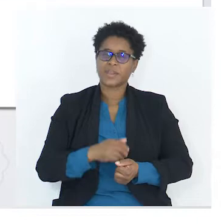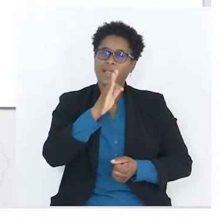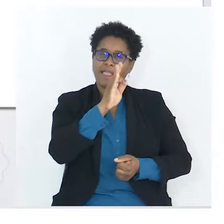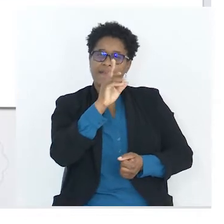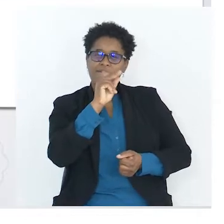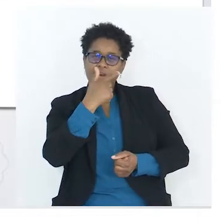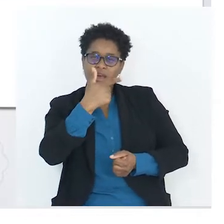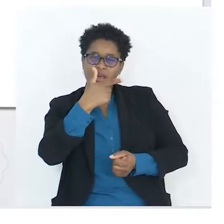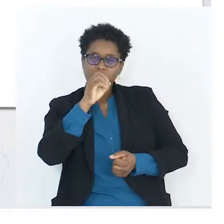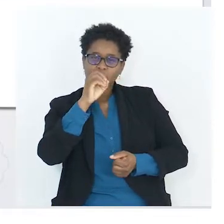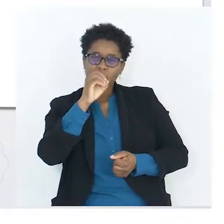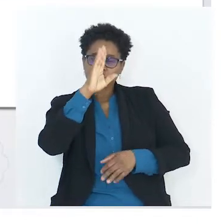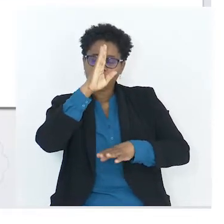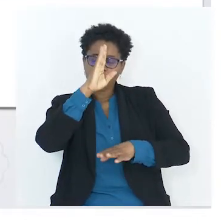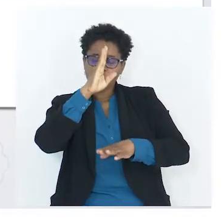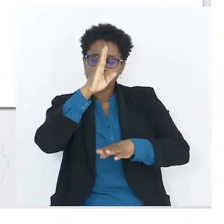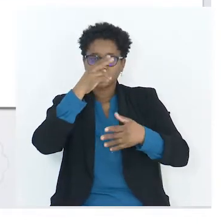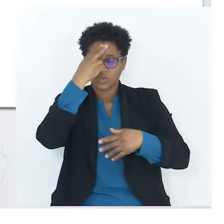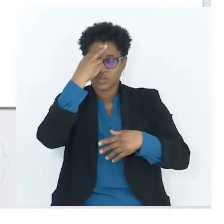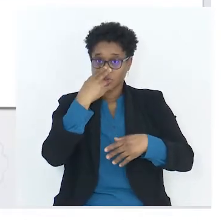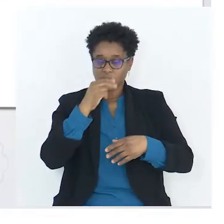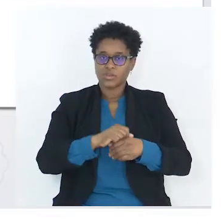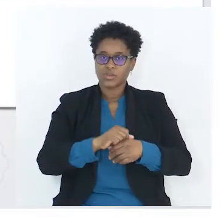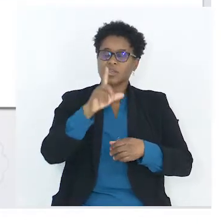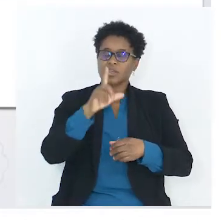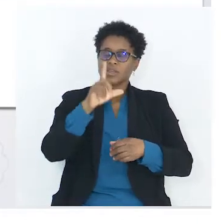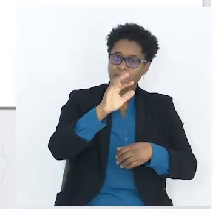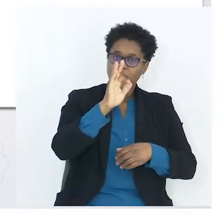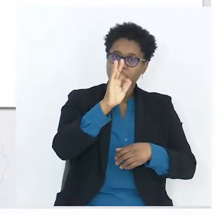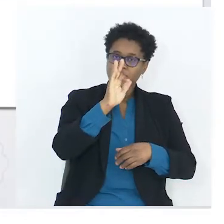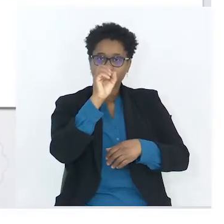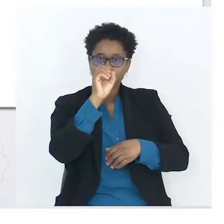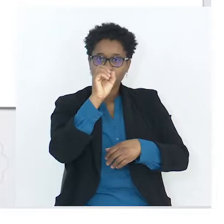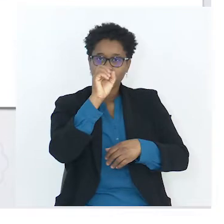Facto histórico e fonte histórica